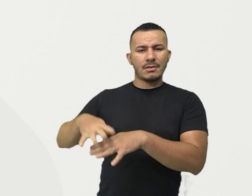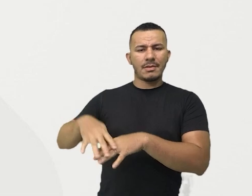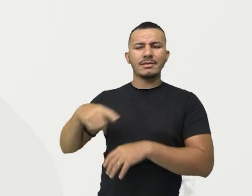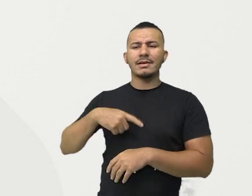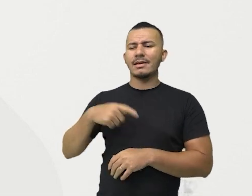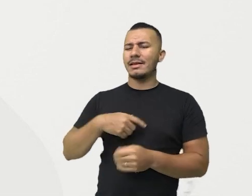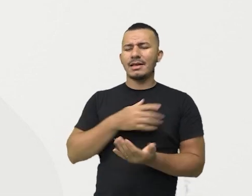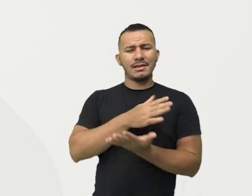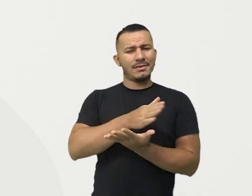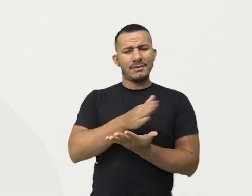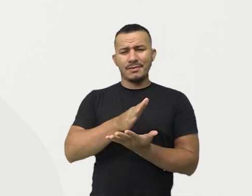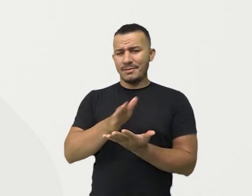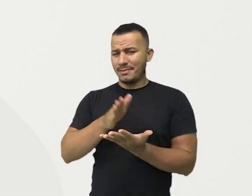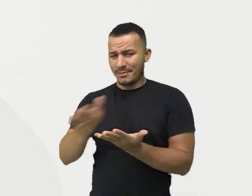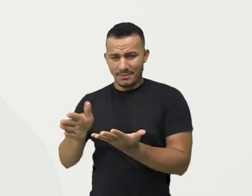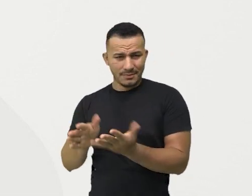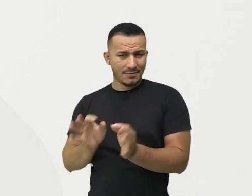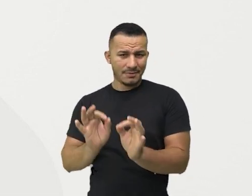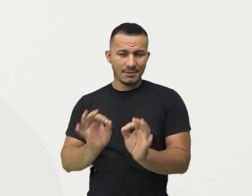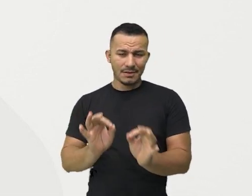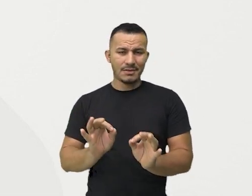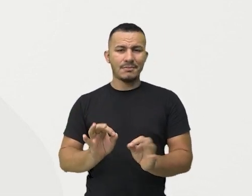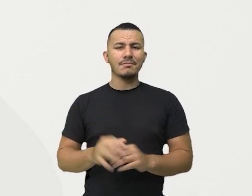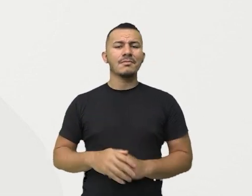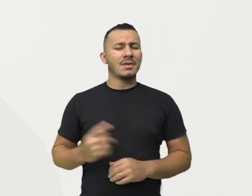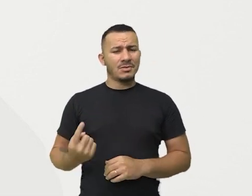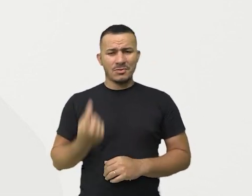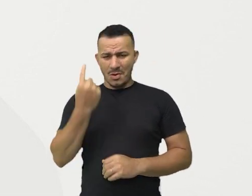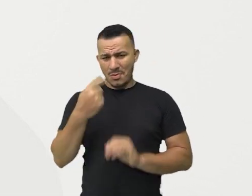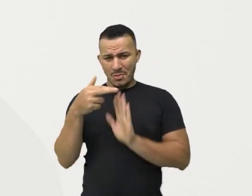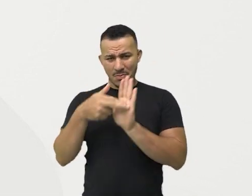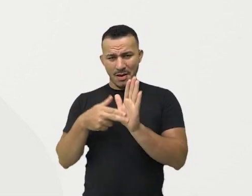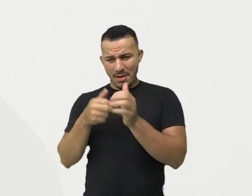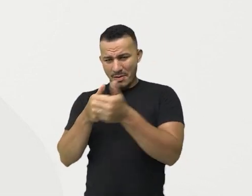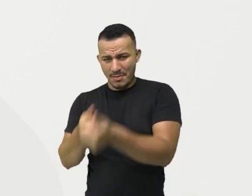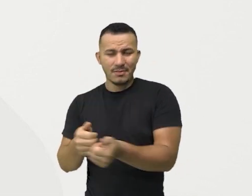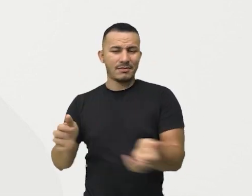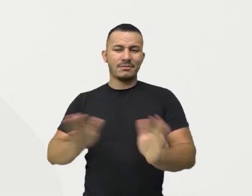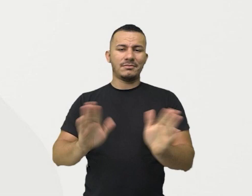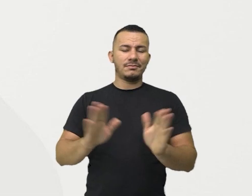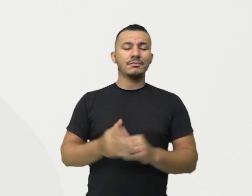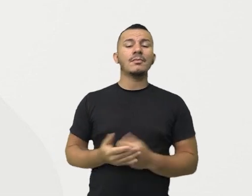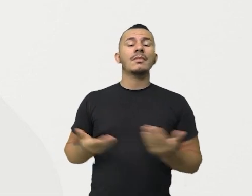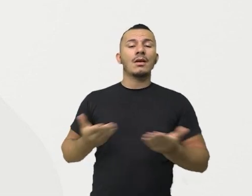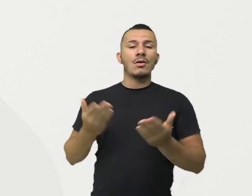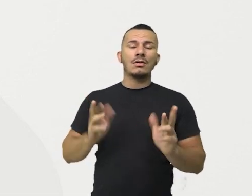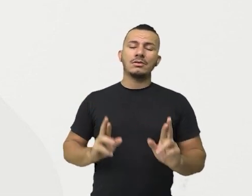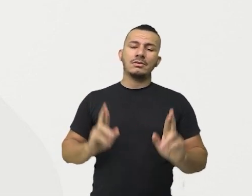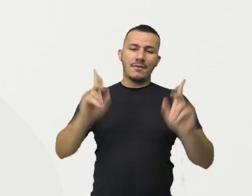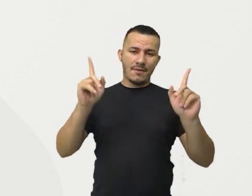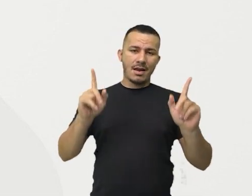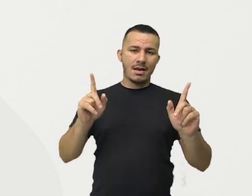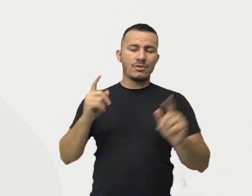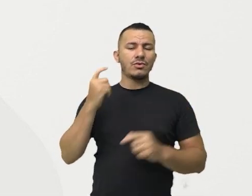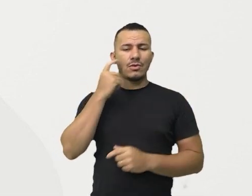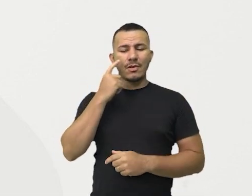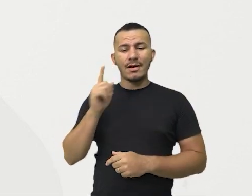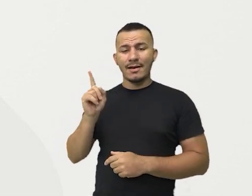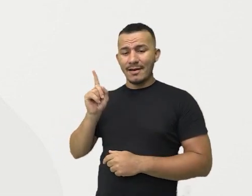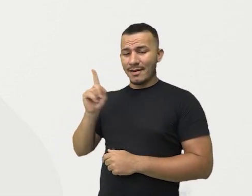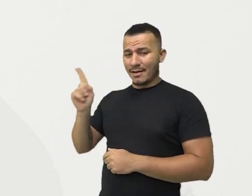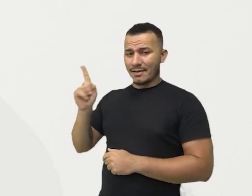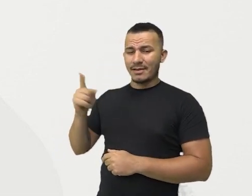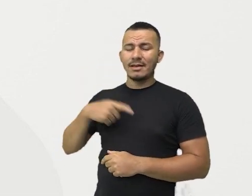vários caminhos para resolver, tá legal? Na maioria das vezes você não tem só um caminho para dar uma resposta. Mas desta vez, nós vamos começar utilizando a ideia,